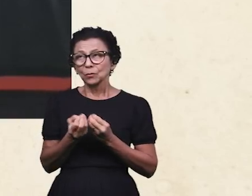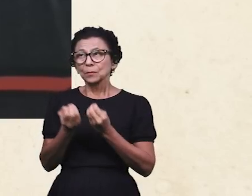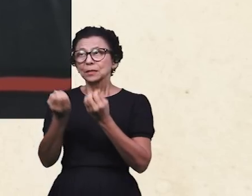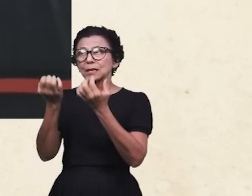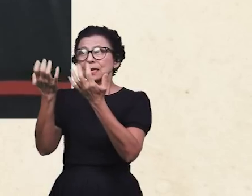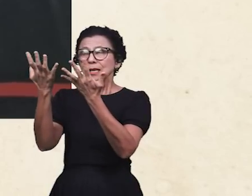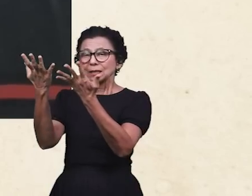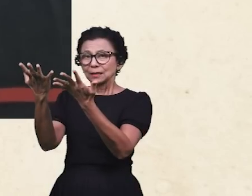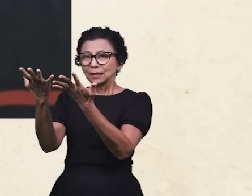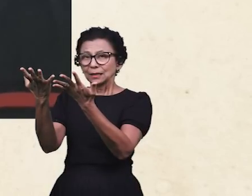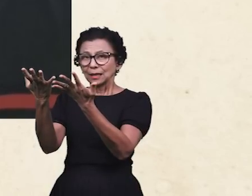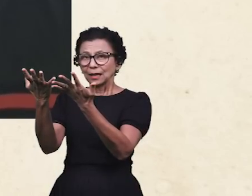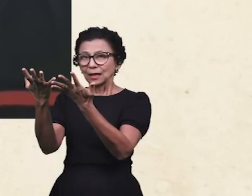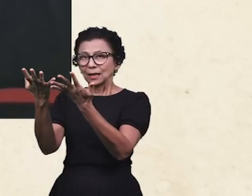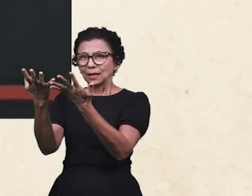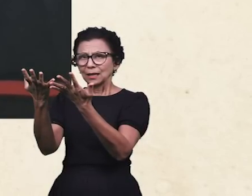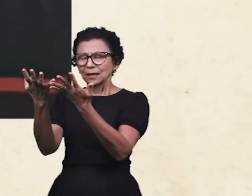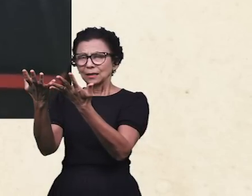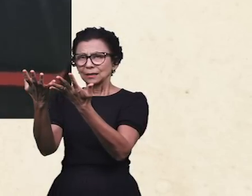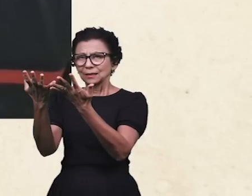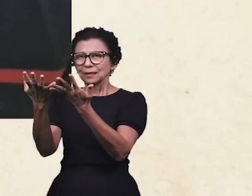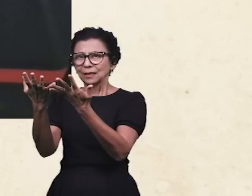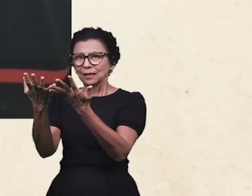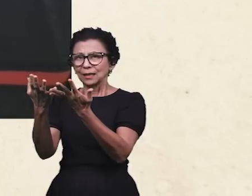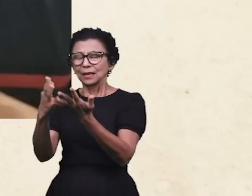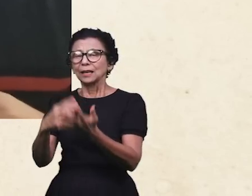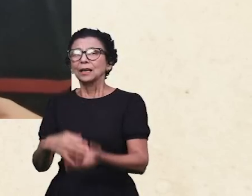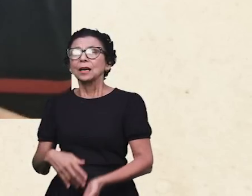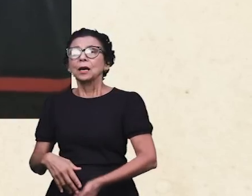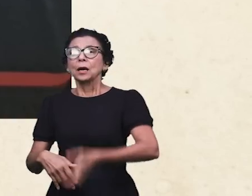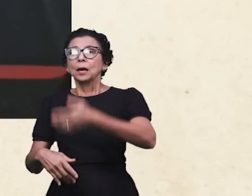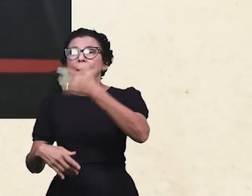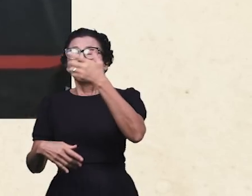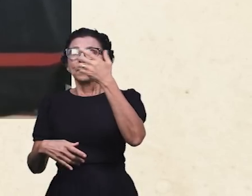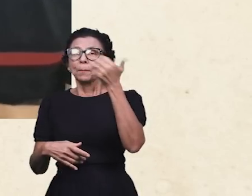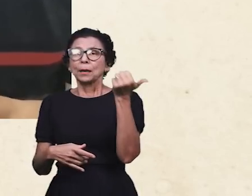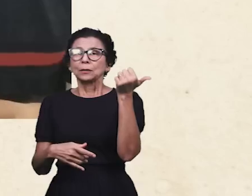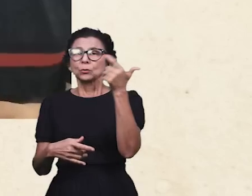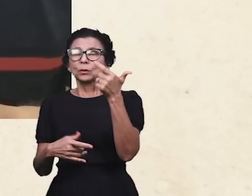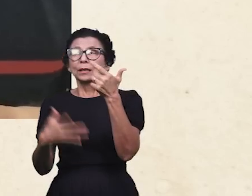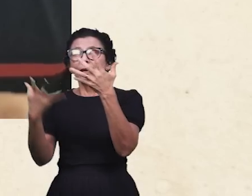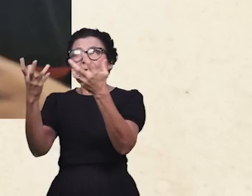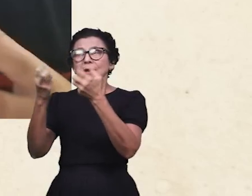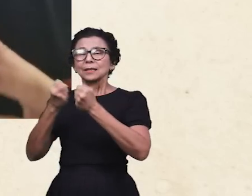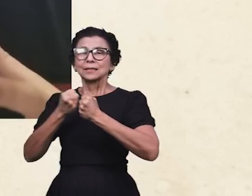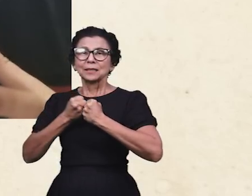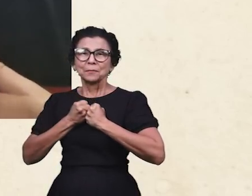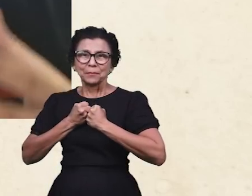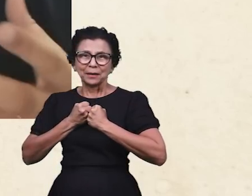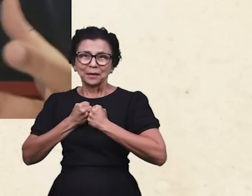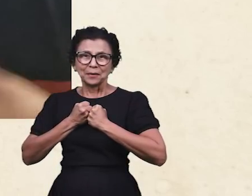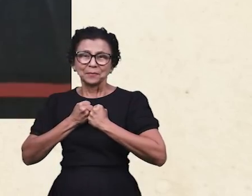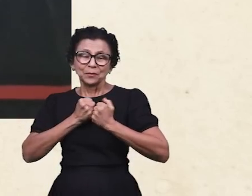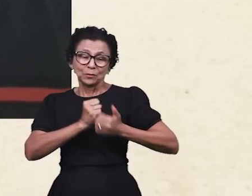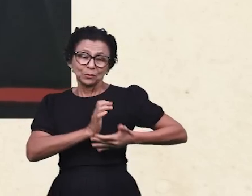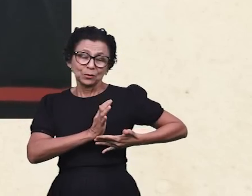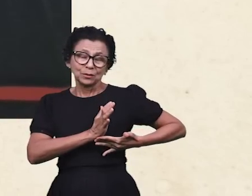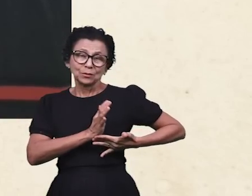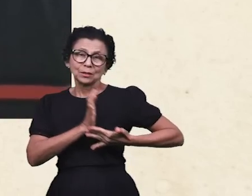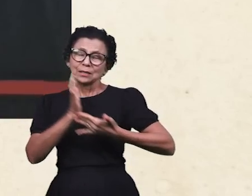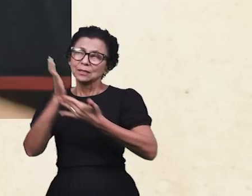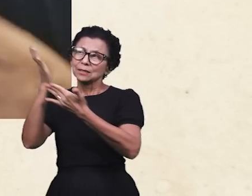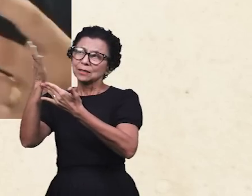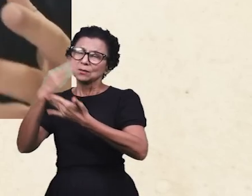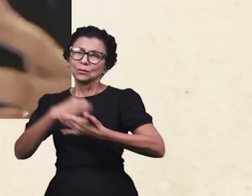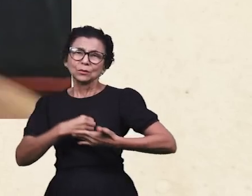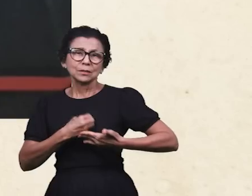nós esperamos receber do Senhor. Na adoração, nós precisamos entregar ao Senhor o nosso coração por